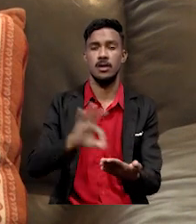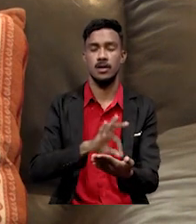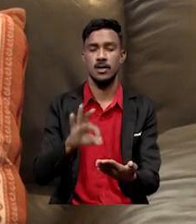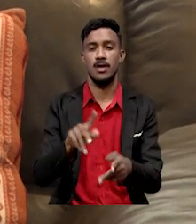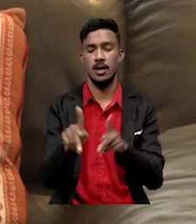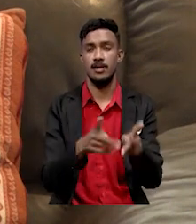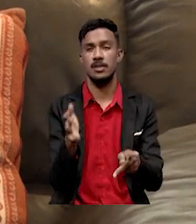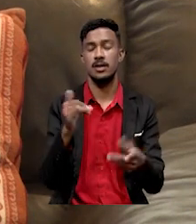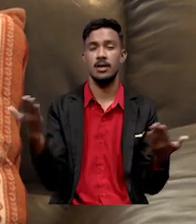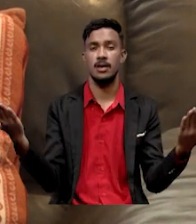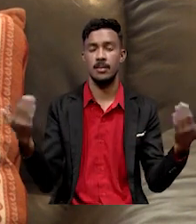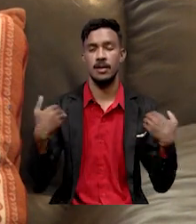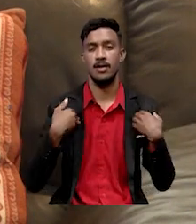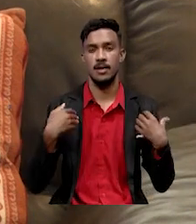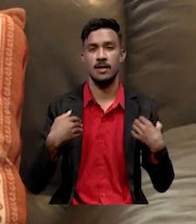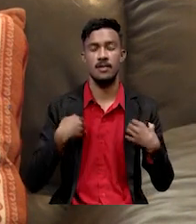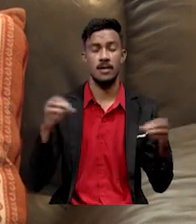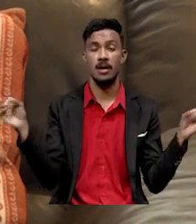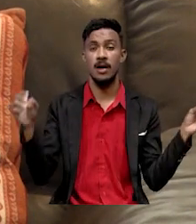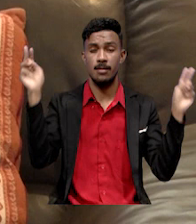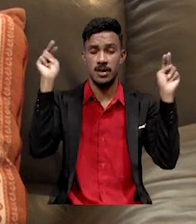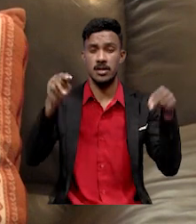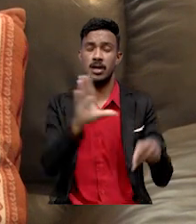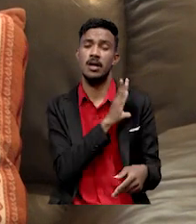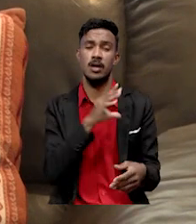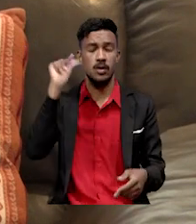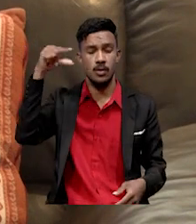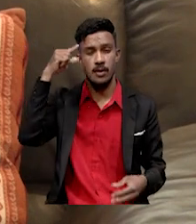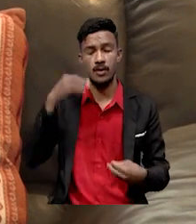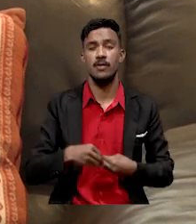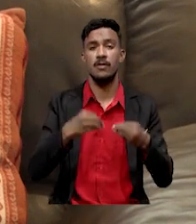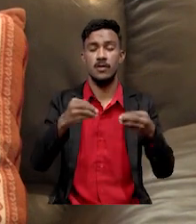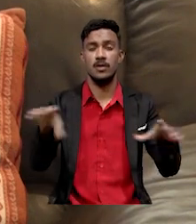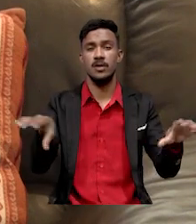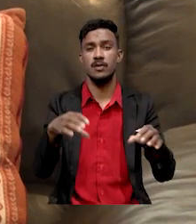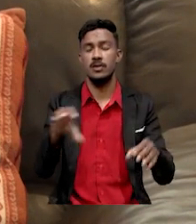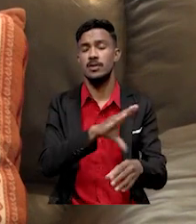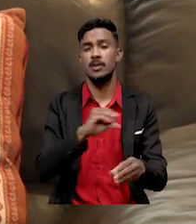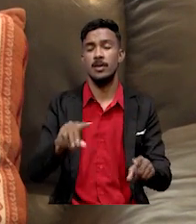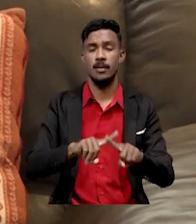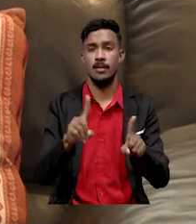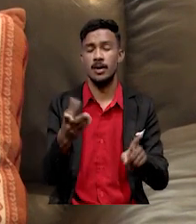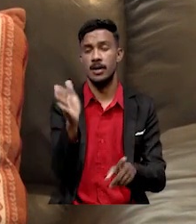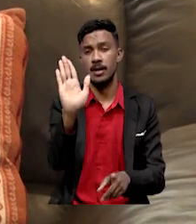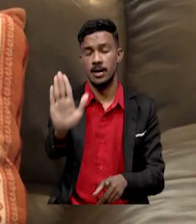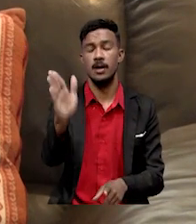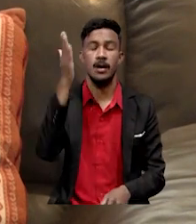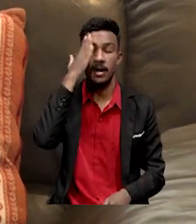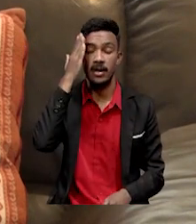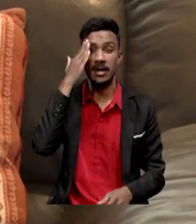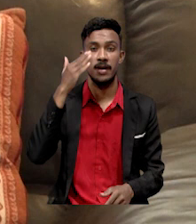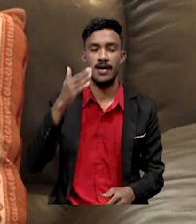emasen a qualificação, não consegue qualificar, nem ela precisa de ter em governo, caro, mas governo mas foco, governo da forma, mas nem atende, nem boca, nem